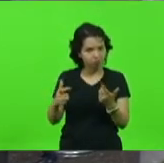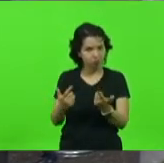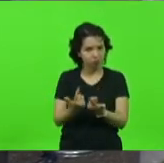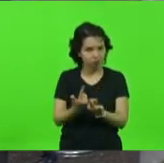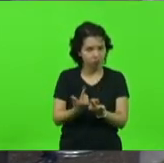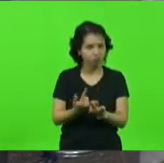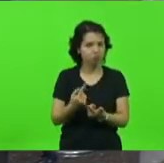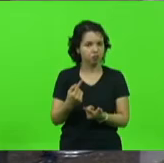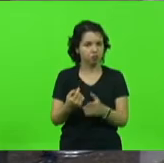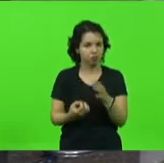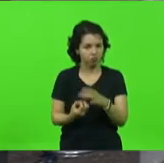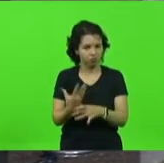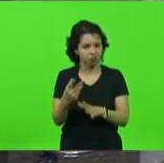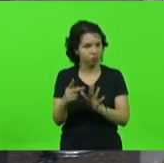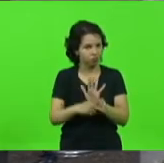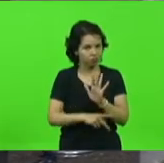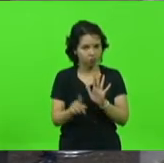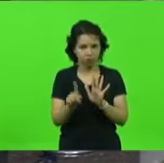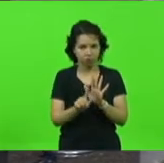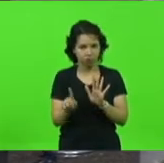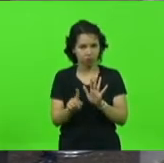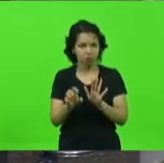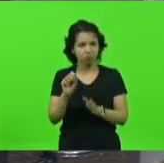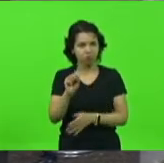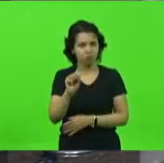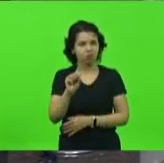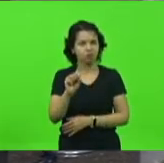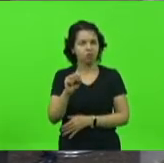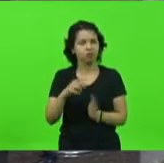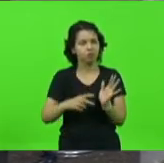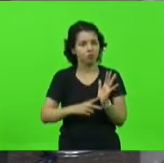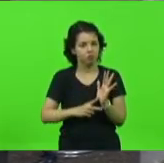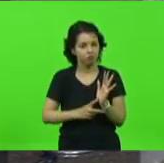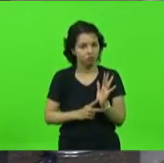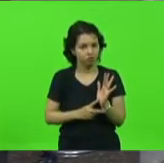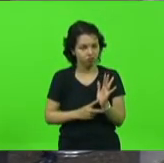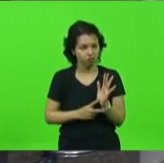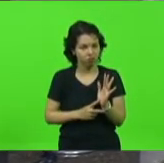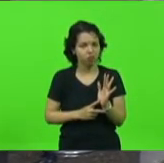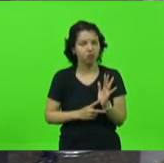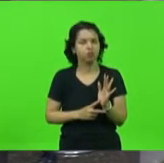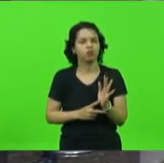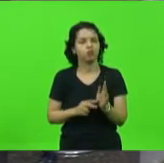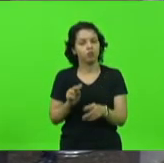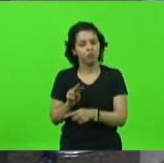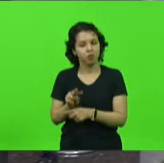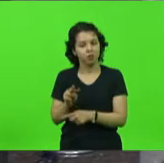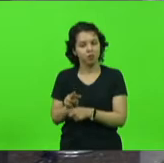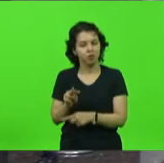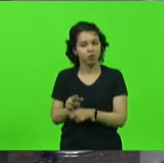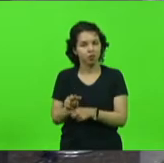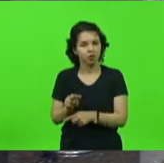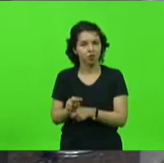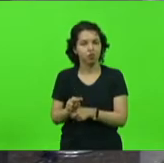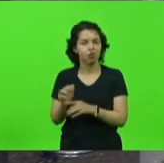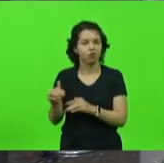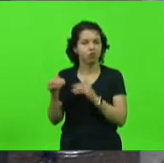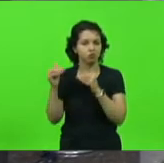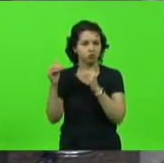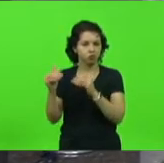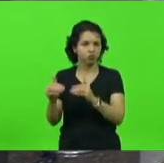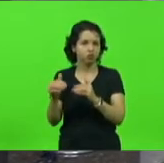projeto. A SIMPOSC, Sindicato dos Peritos Oficiais de Santa Catarina, a